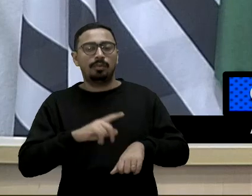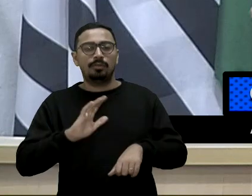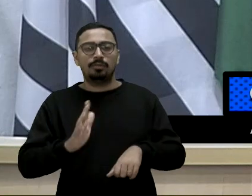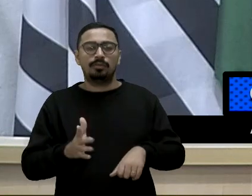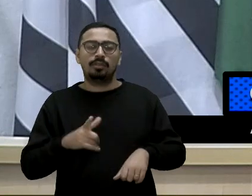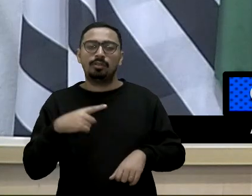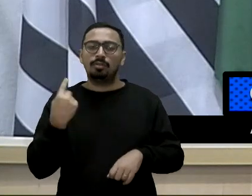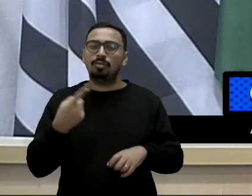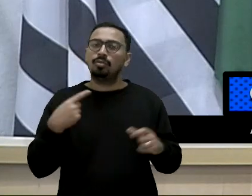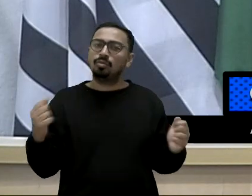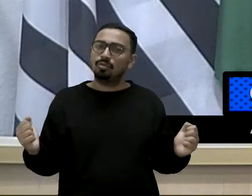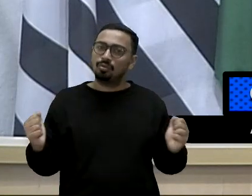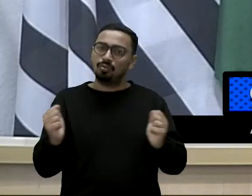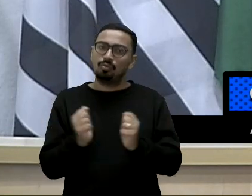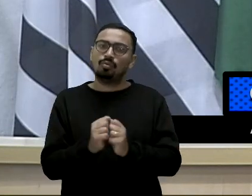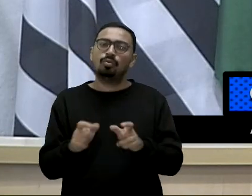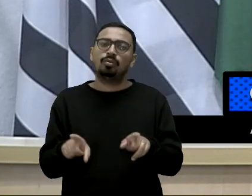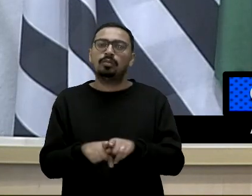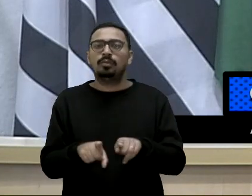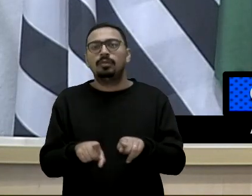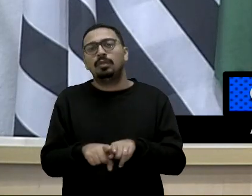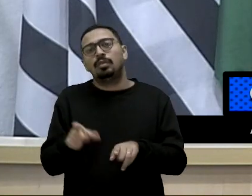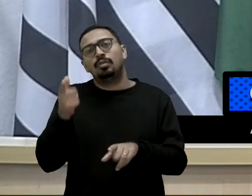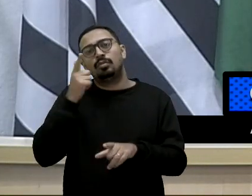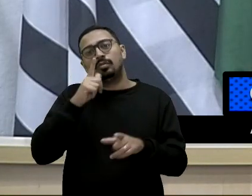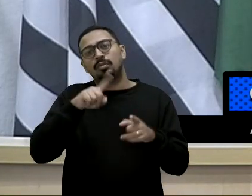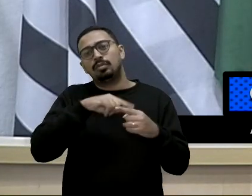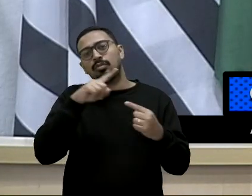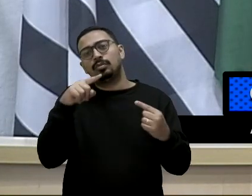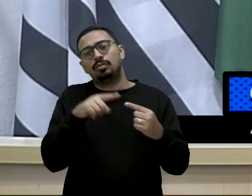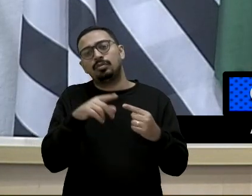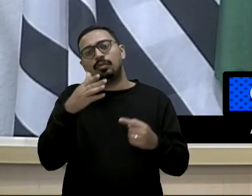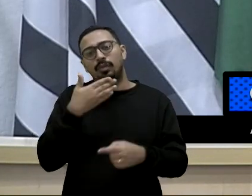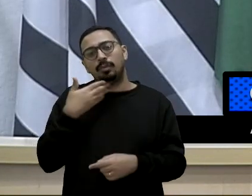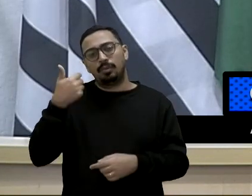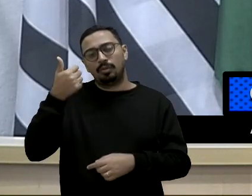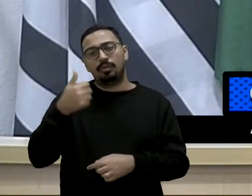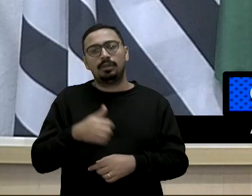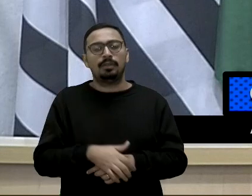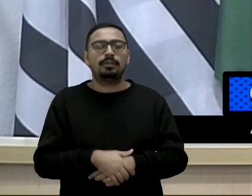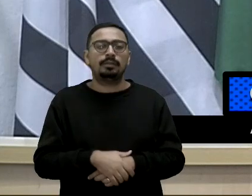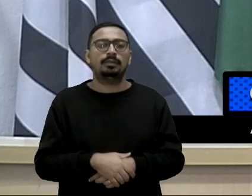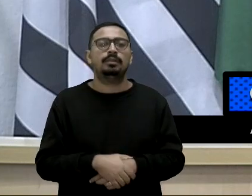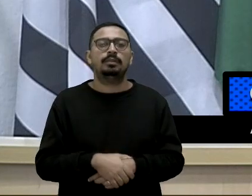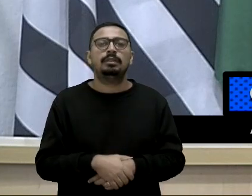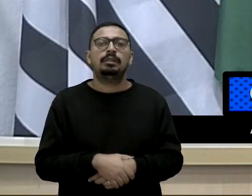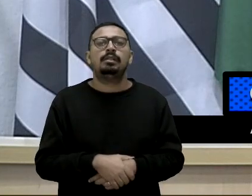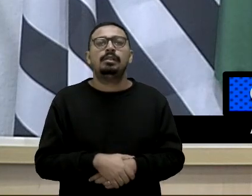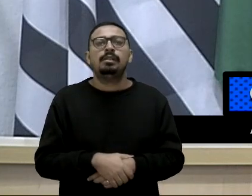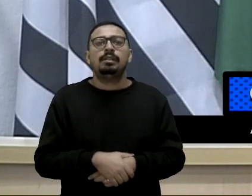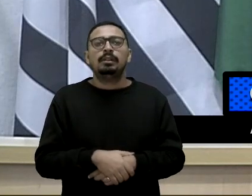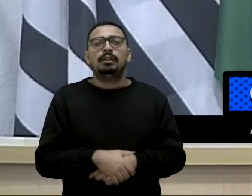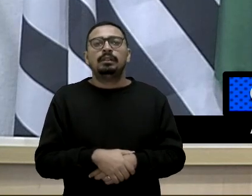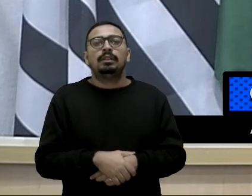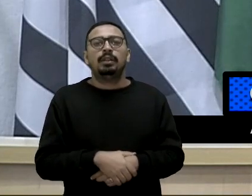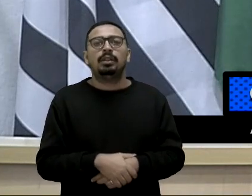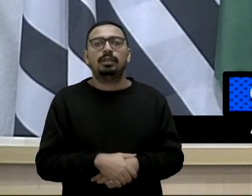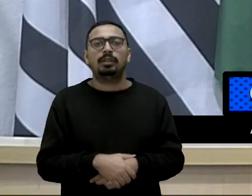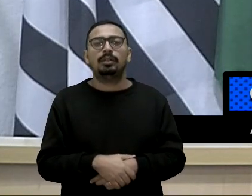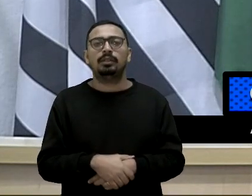nós estamos juntando as pontas para um objetivo comum, que é melhorar. E dizer também que sugeri